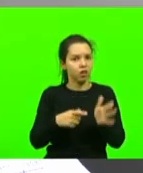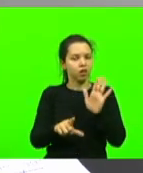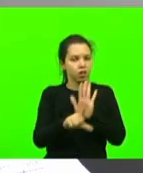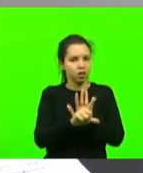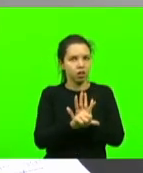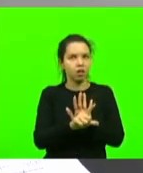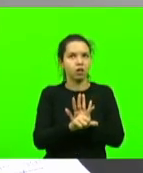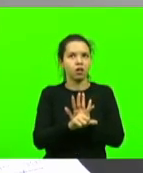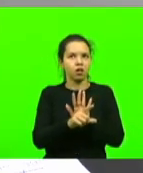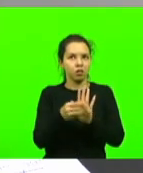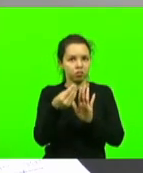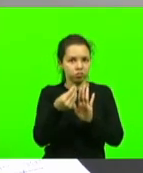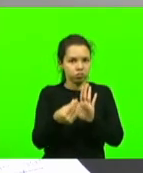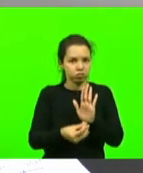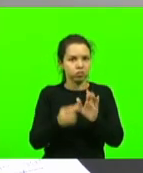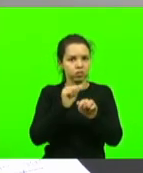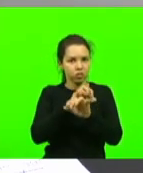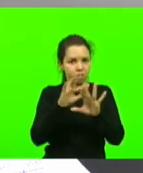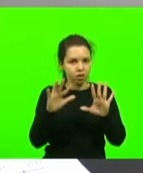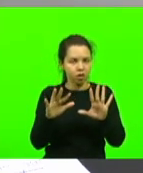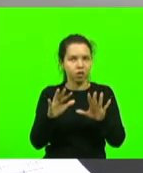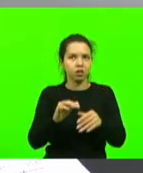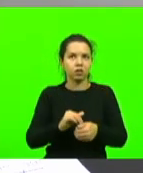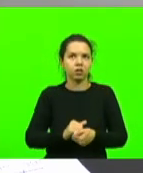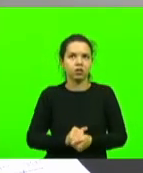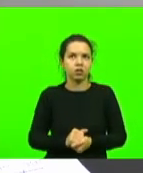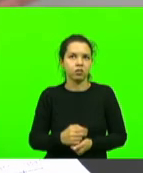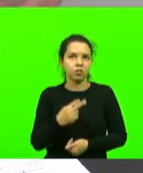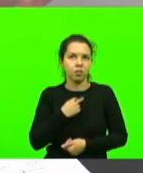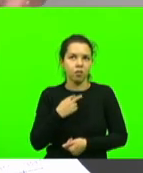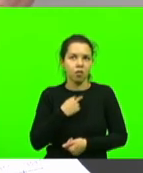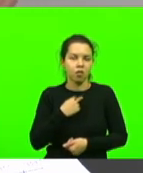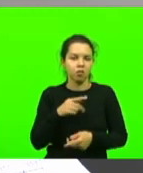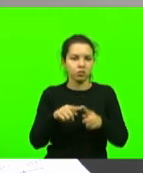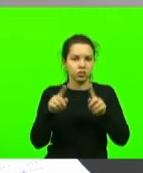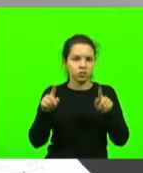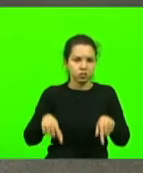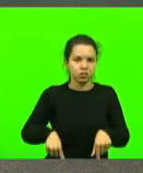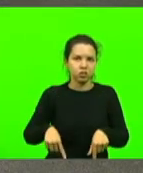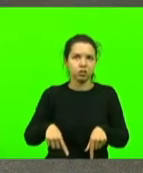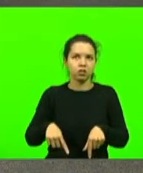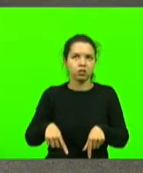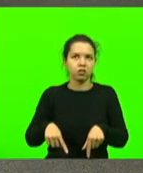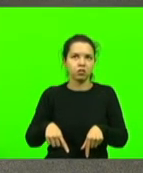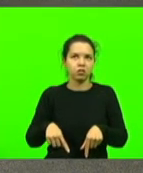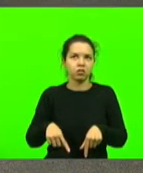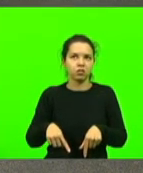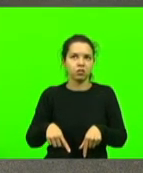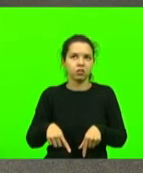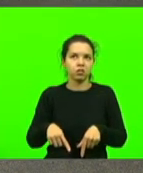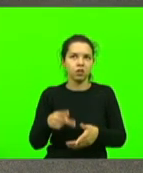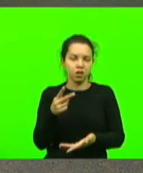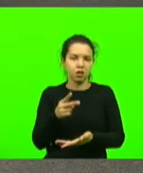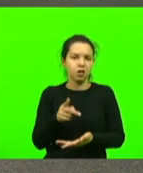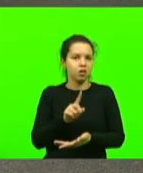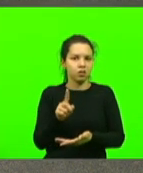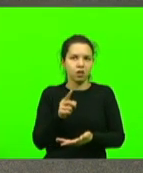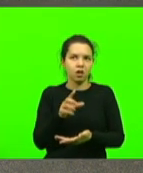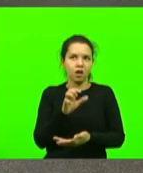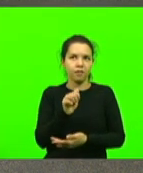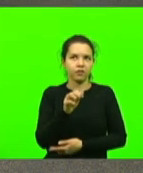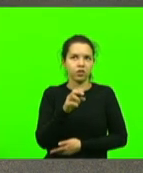tem critérios tem transparência né você não pode pegar um servidores perdão né efetivar a act